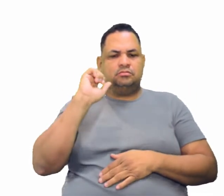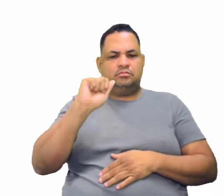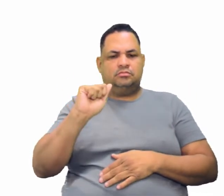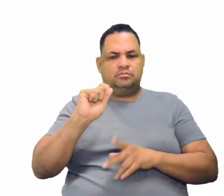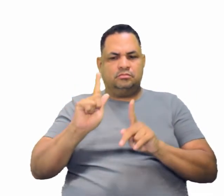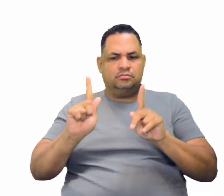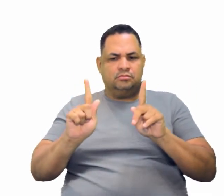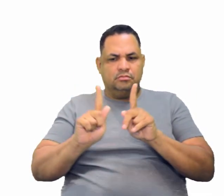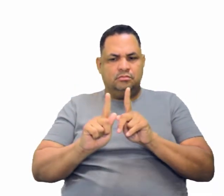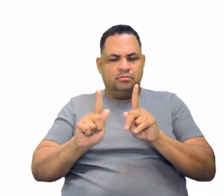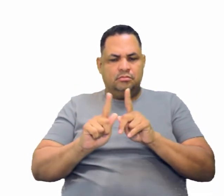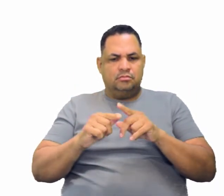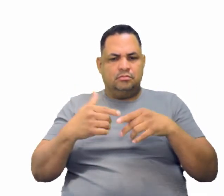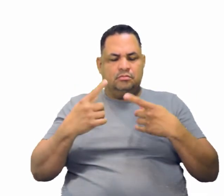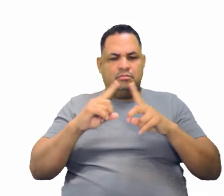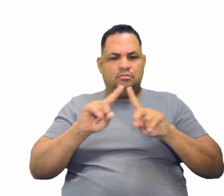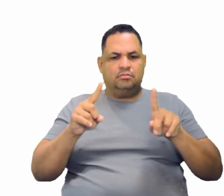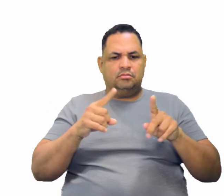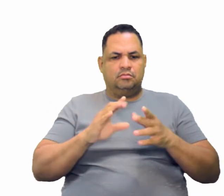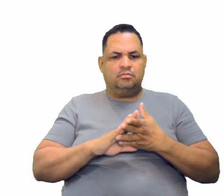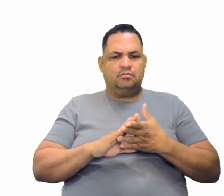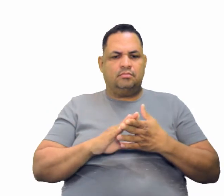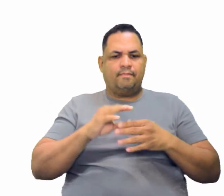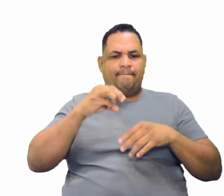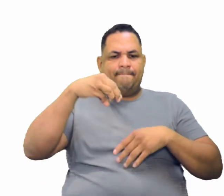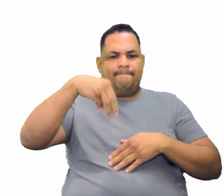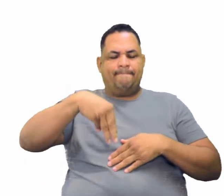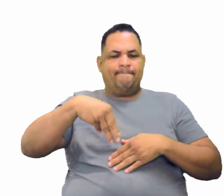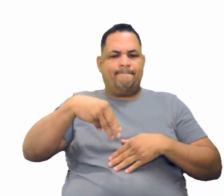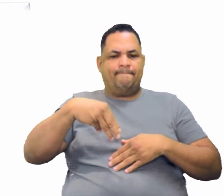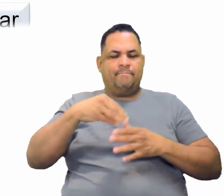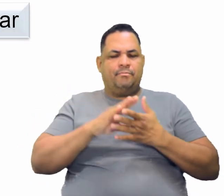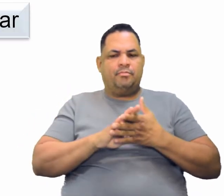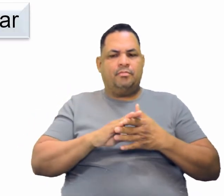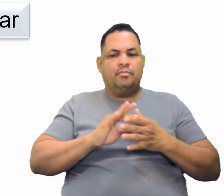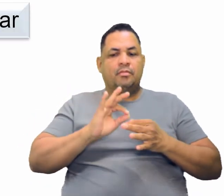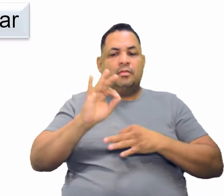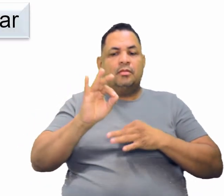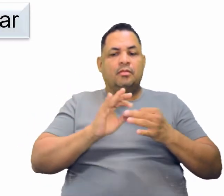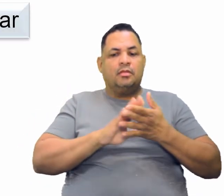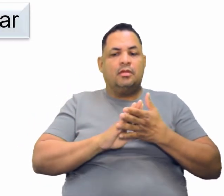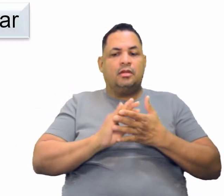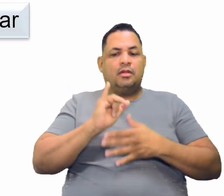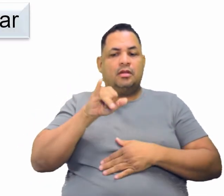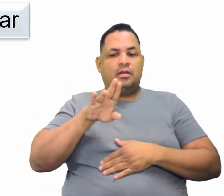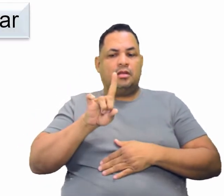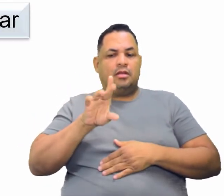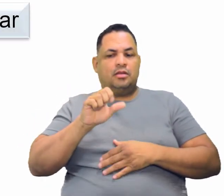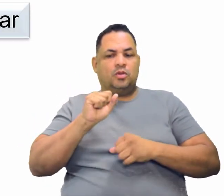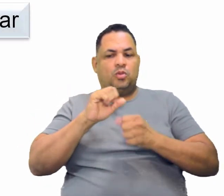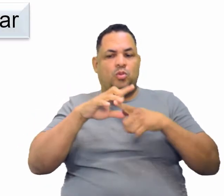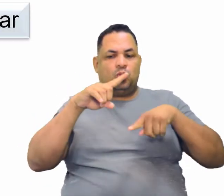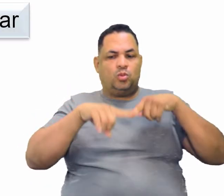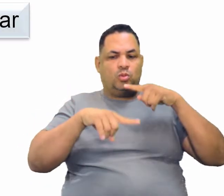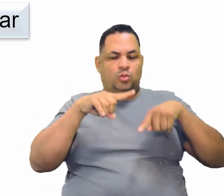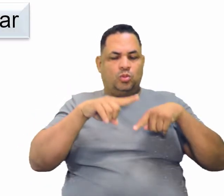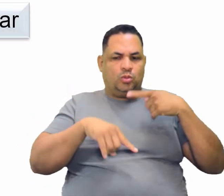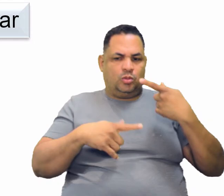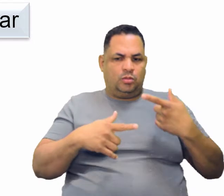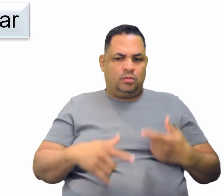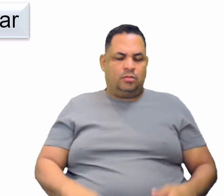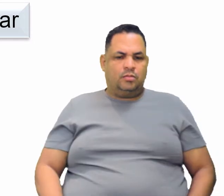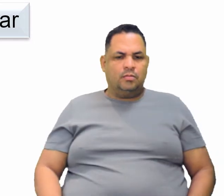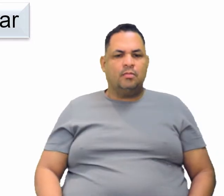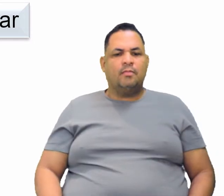tá? Massa, como nós já vimos, mede a inércia do corpo, é uma grandeza escalar, tá? E